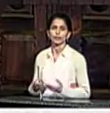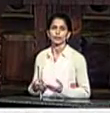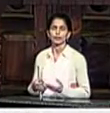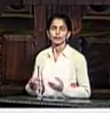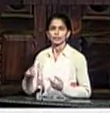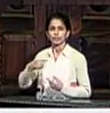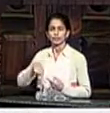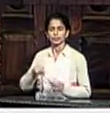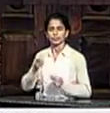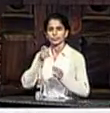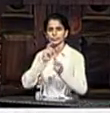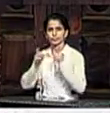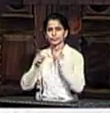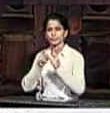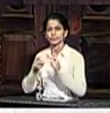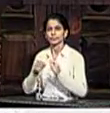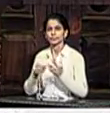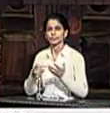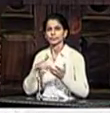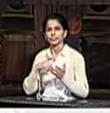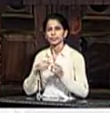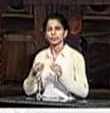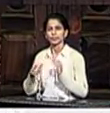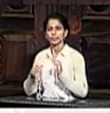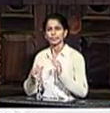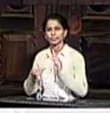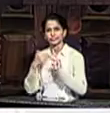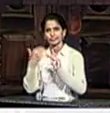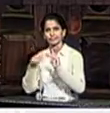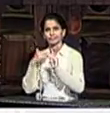Estamos debatendo aqui uma série de medidas